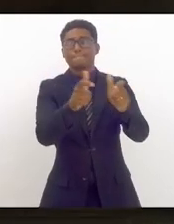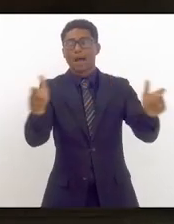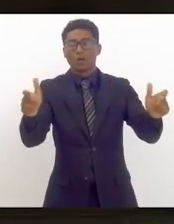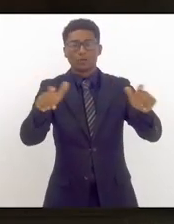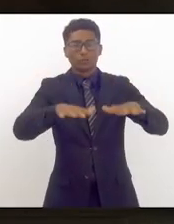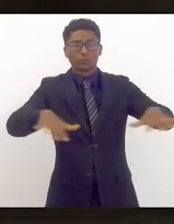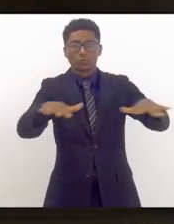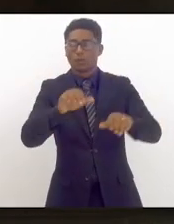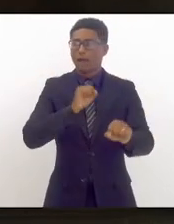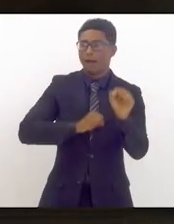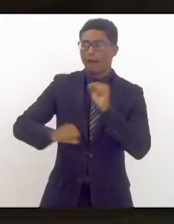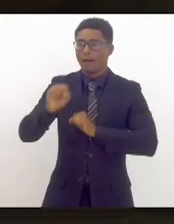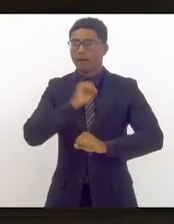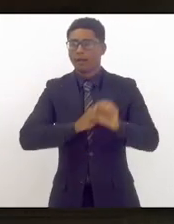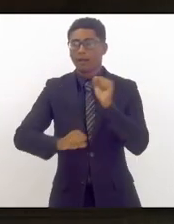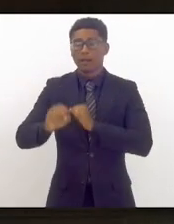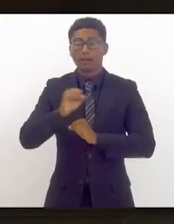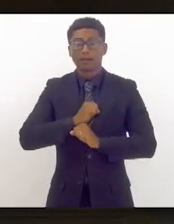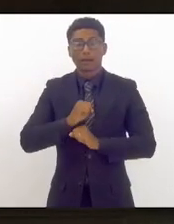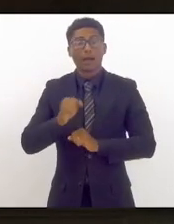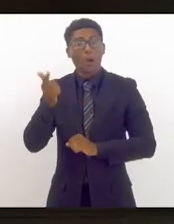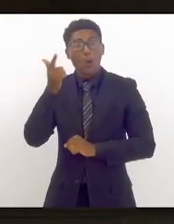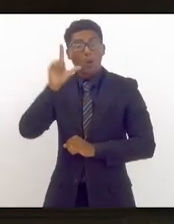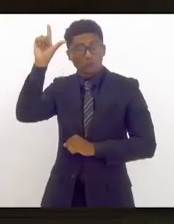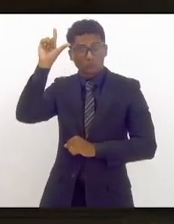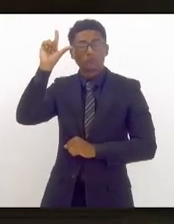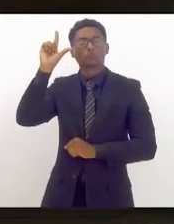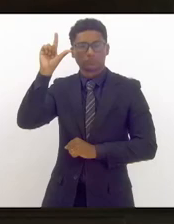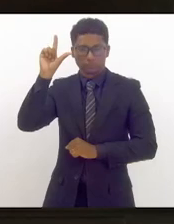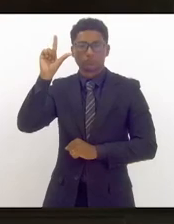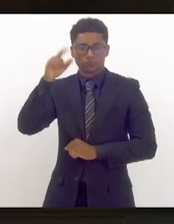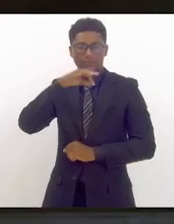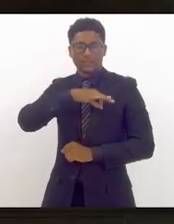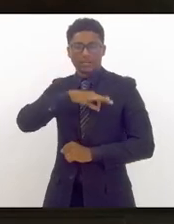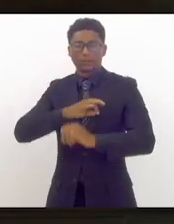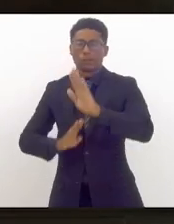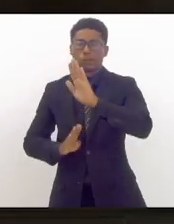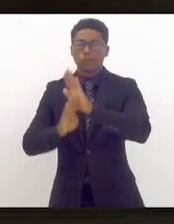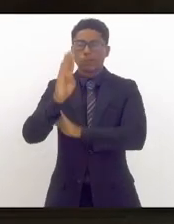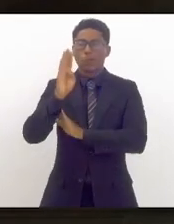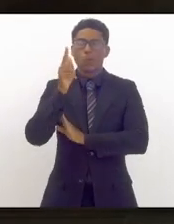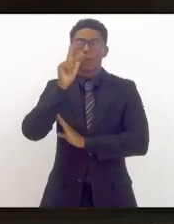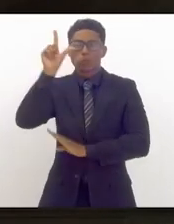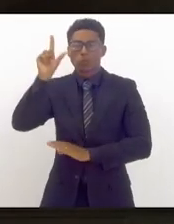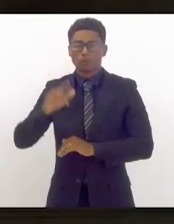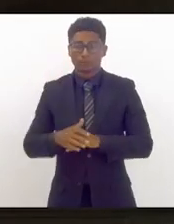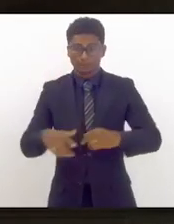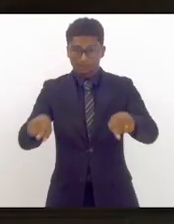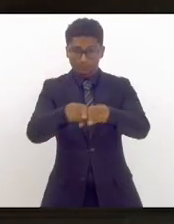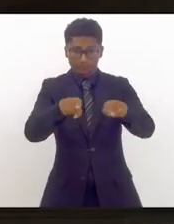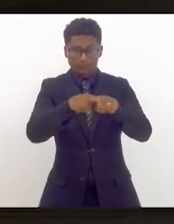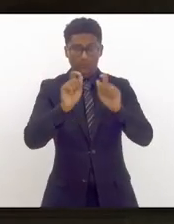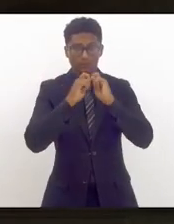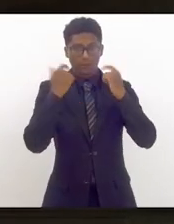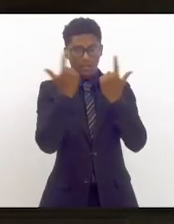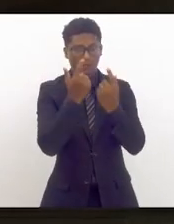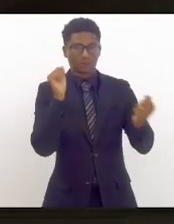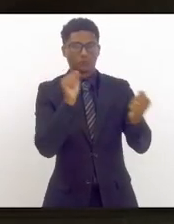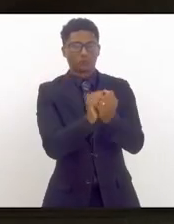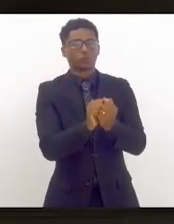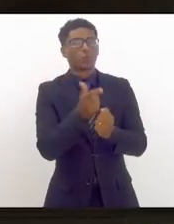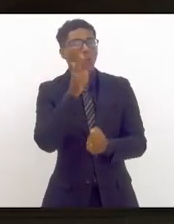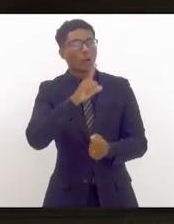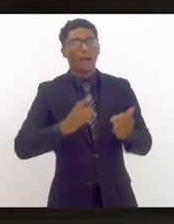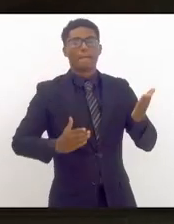ansiava desde 2014. Além disso, também junto com a Alerj, conseguimos aprovar a incorporação